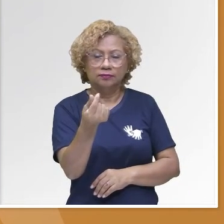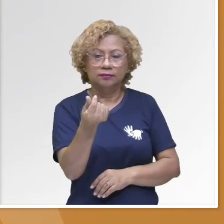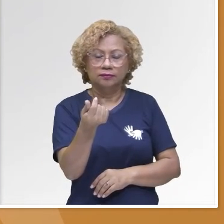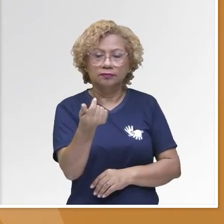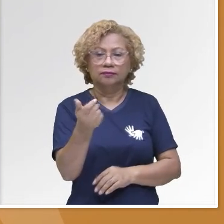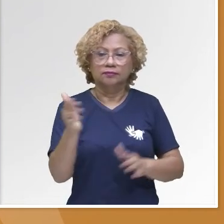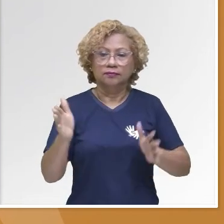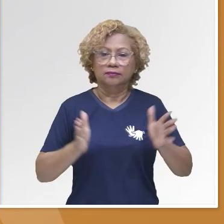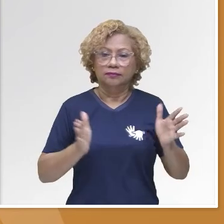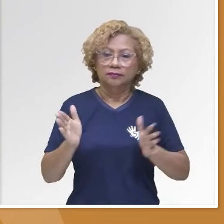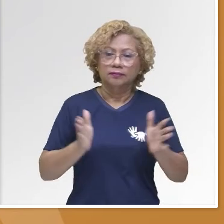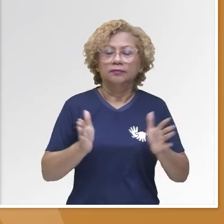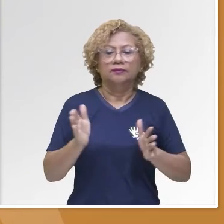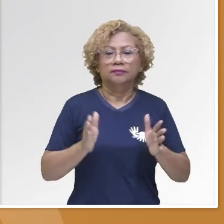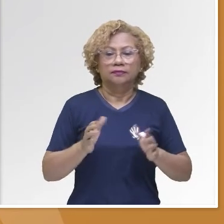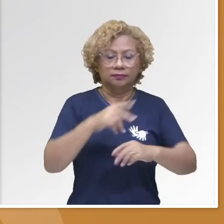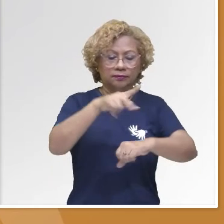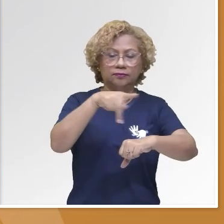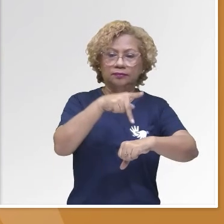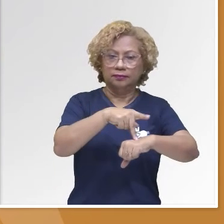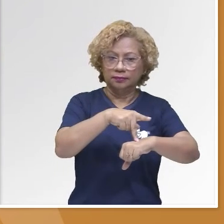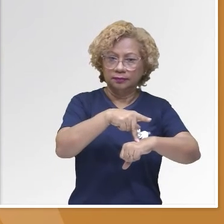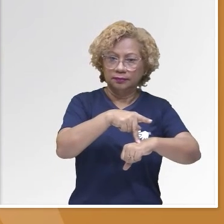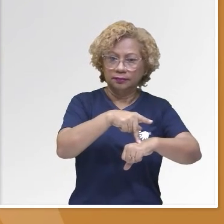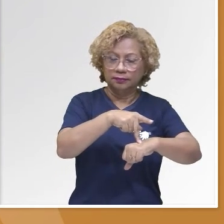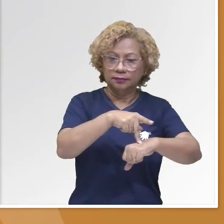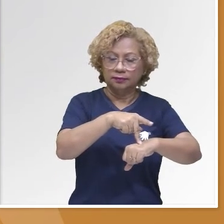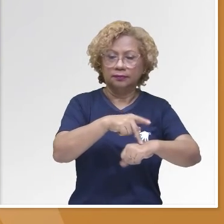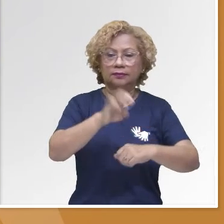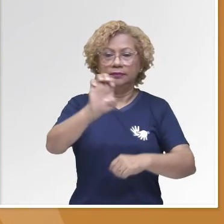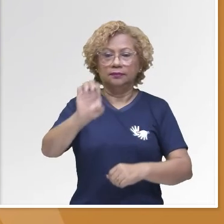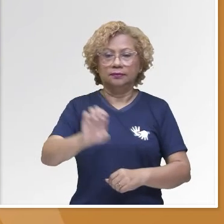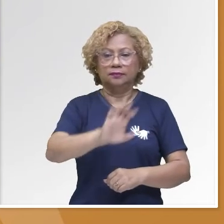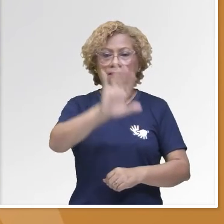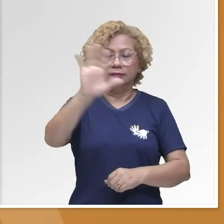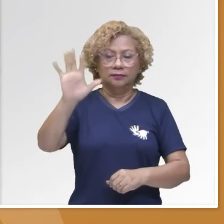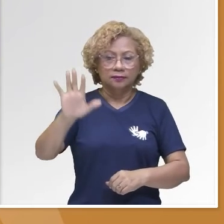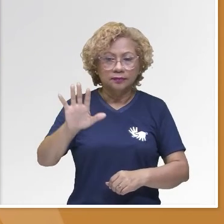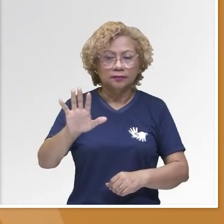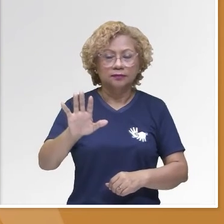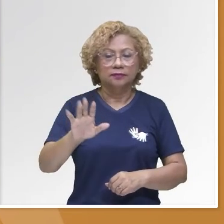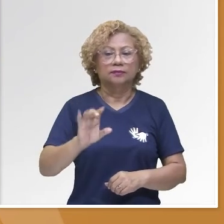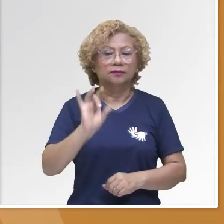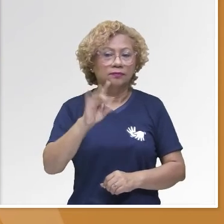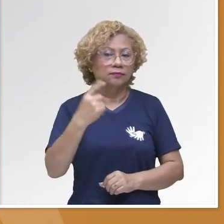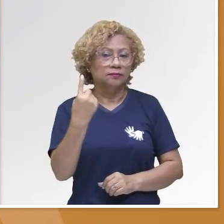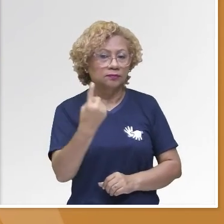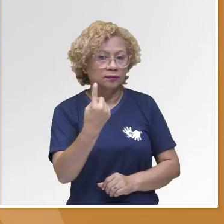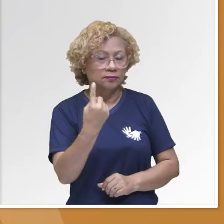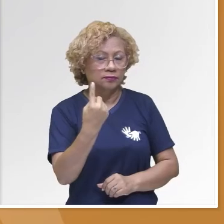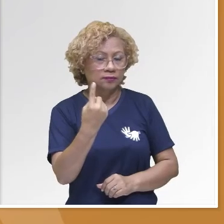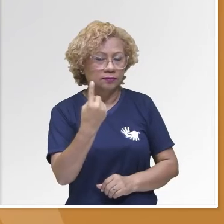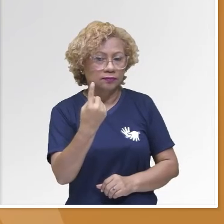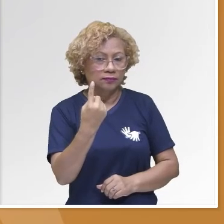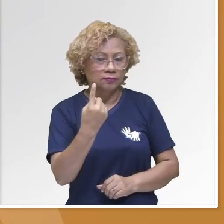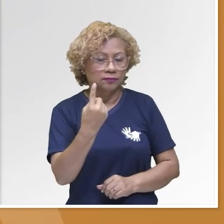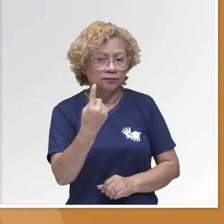A gente vai verificar que os países europeus, a grande maioria dos países europeus, não são todos,